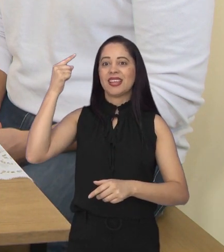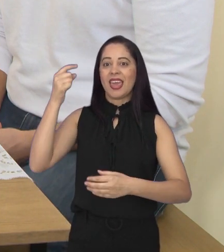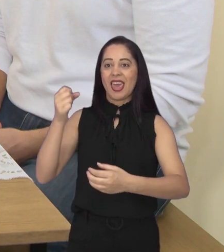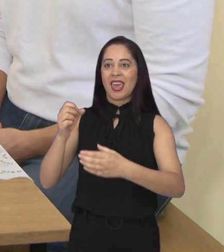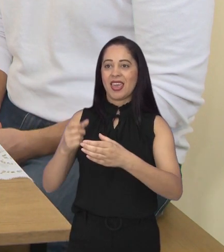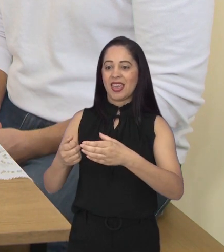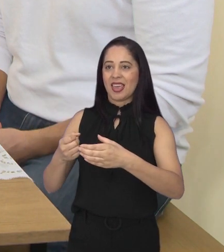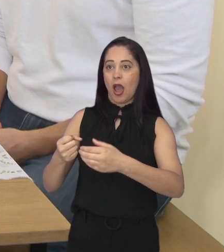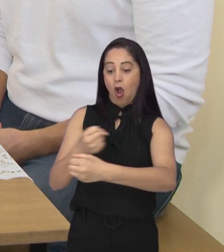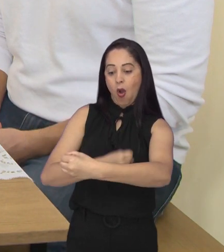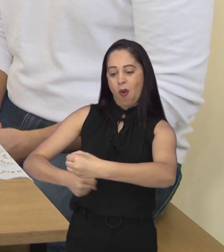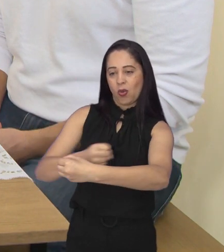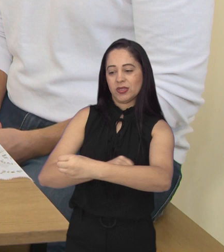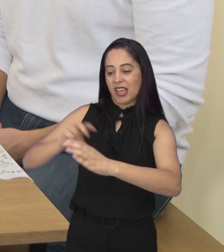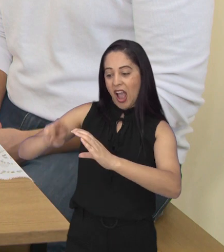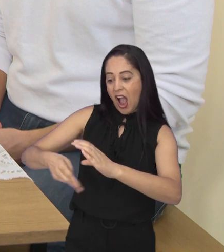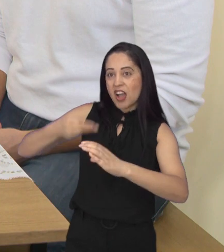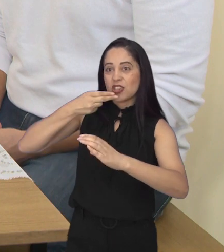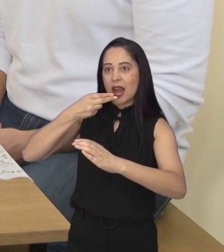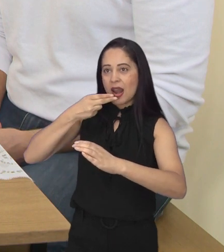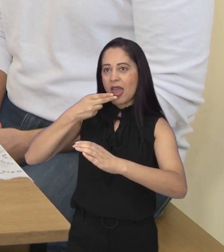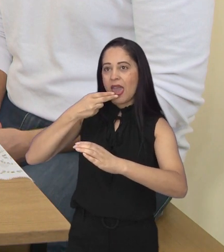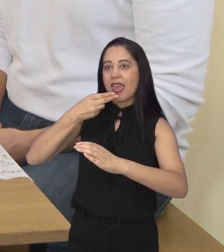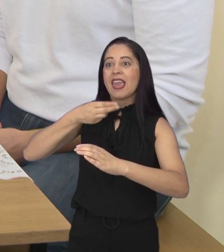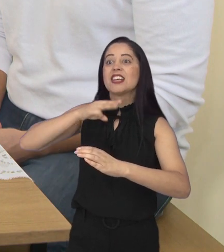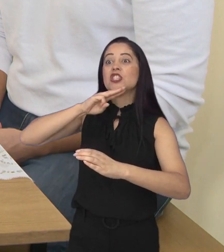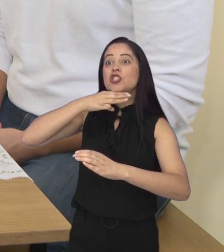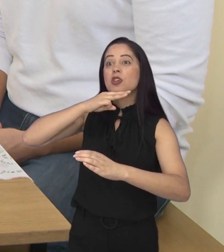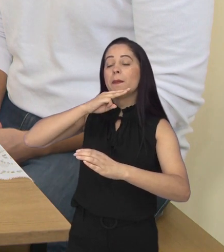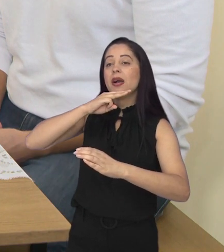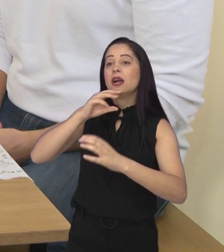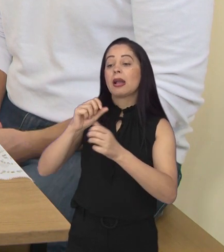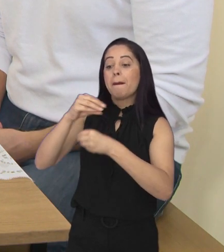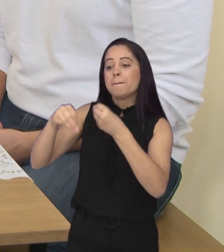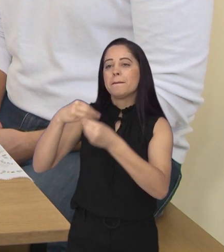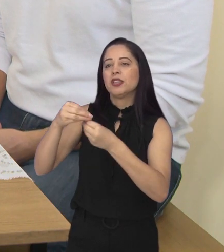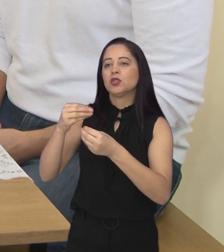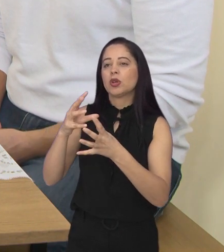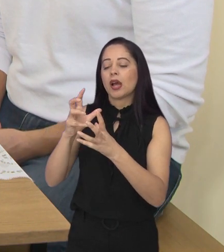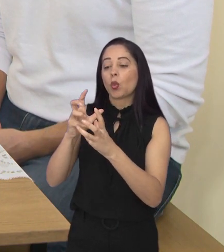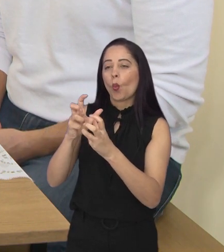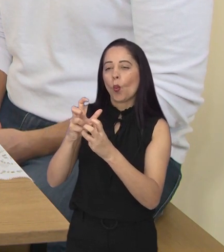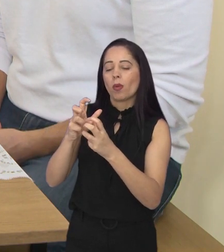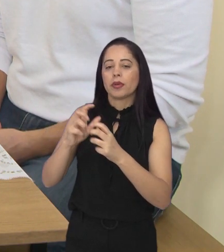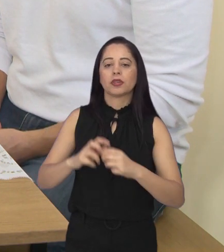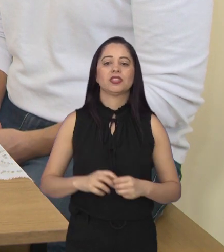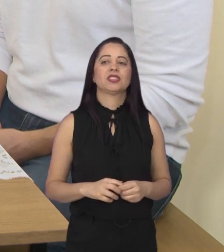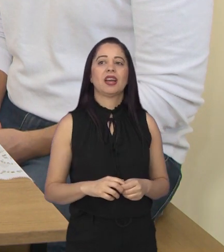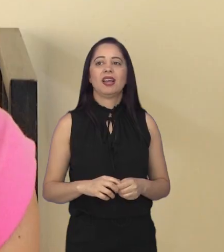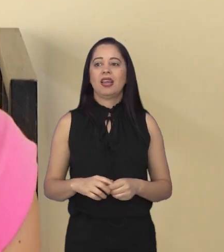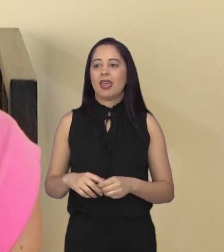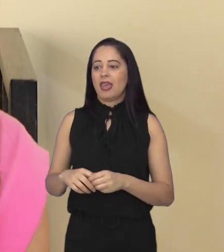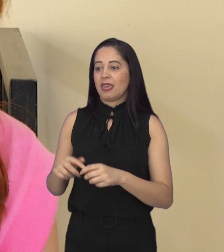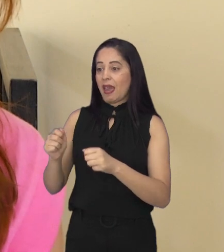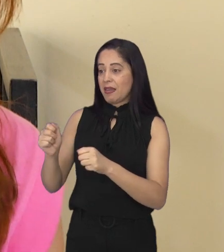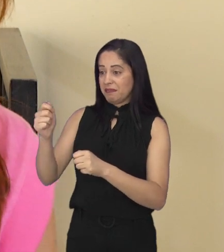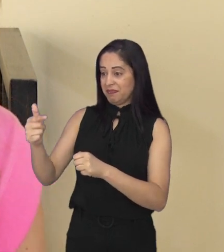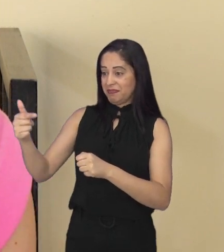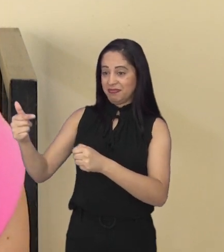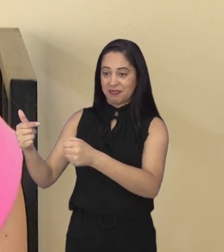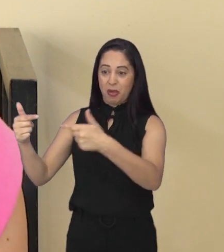uma geleia de maracujá com manga. E consegui nesse dia arrancar um sorriso dele, do meu filho, e foi